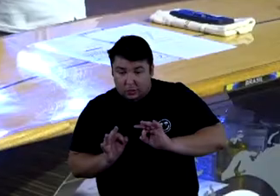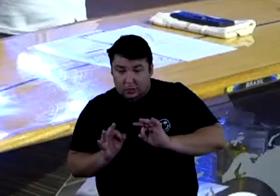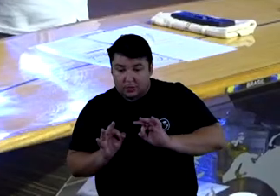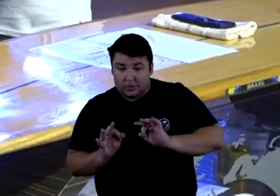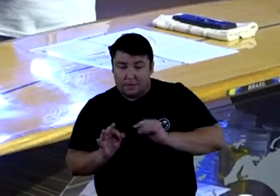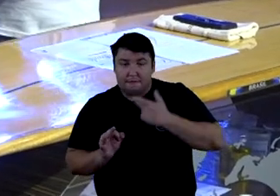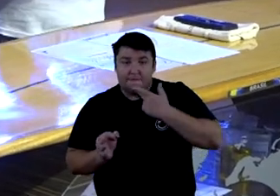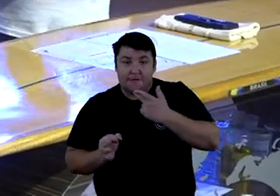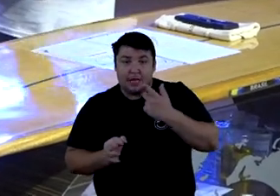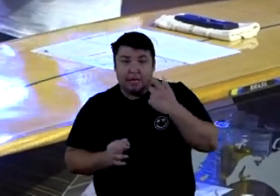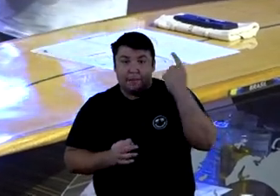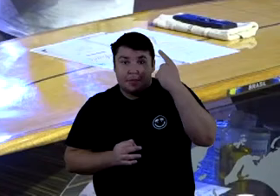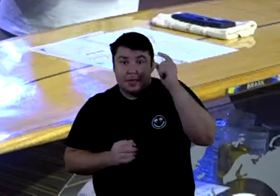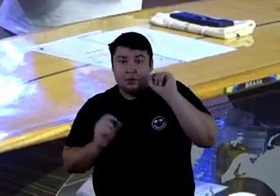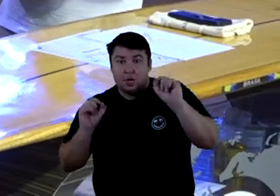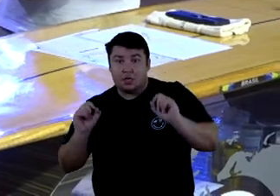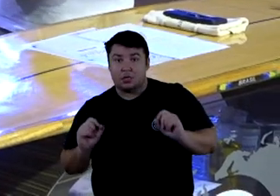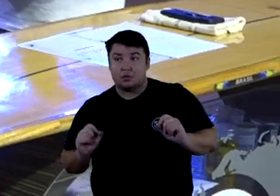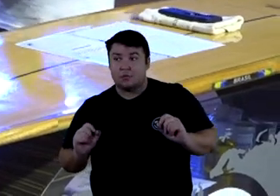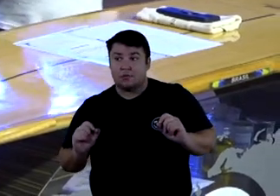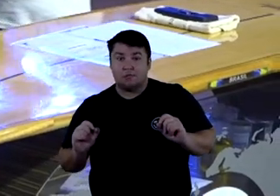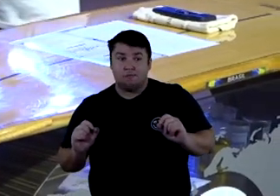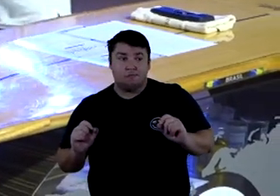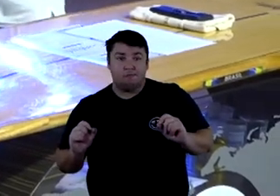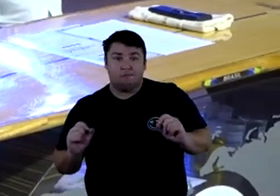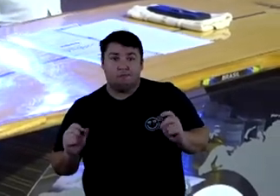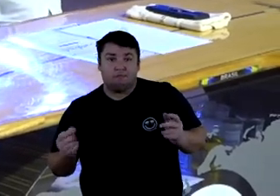Quem vai falar primeiro?